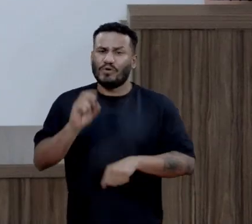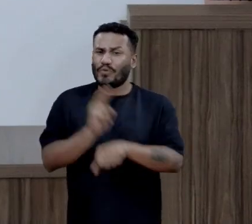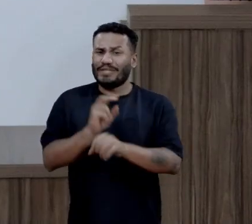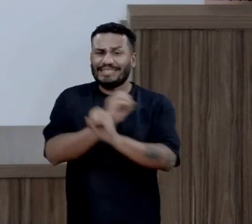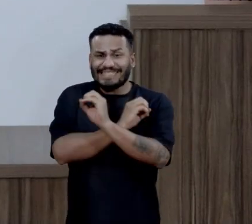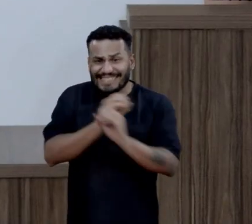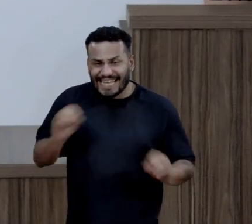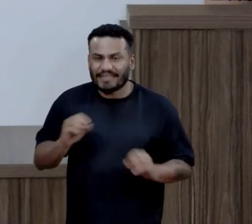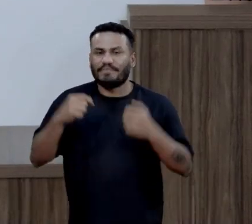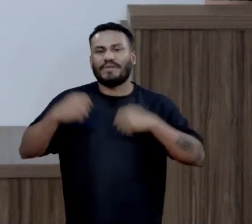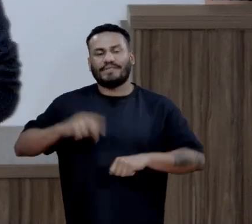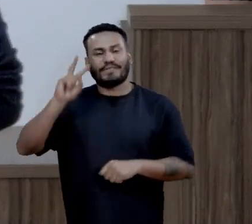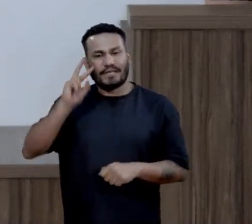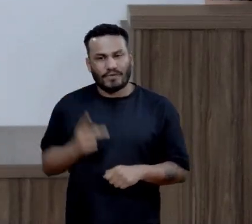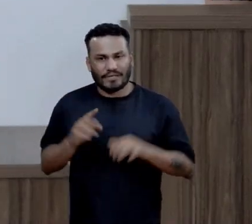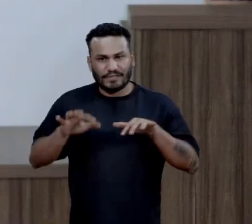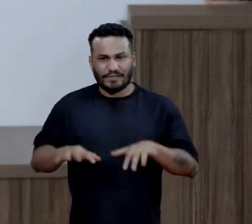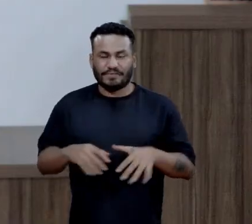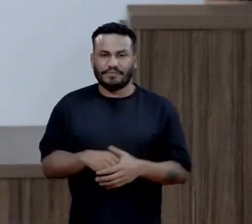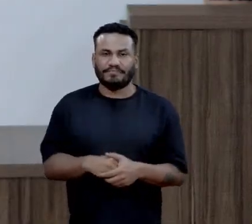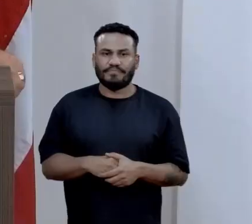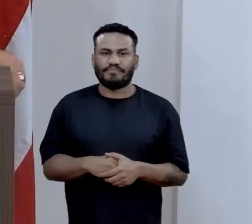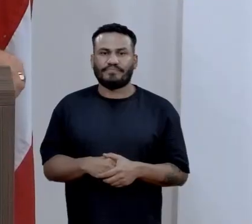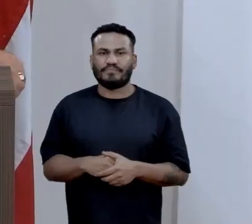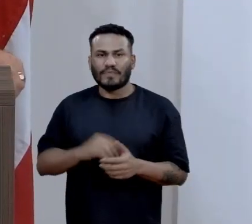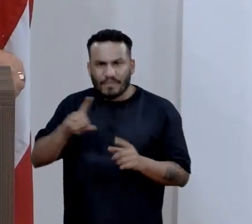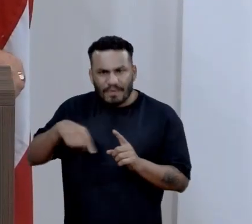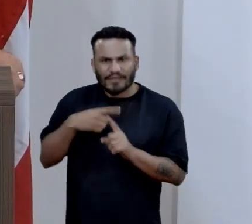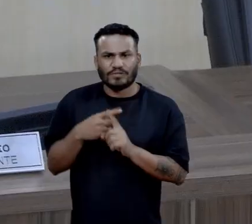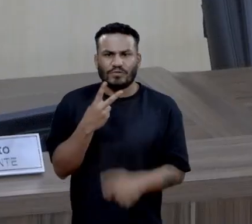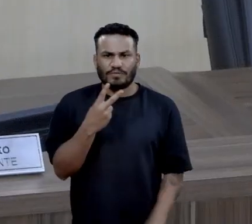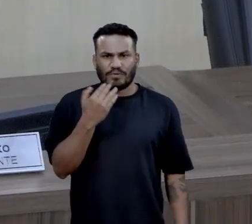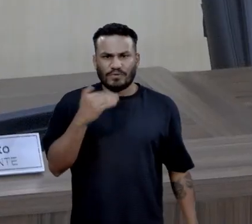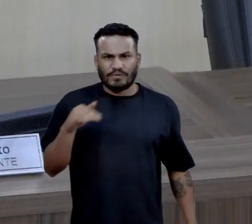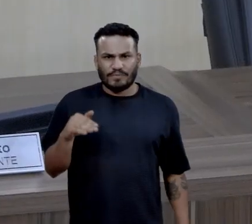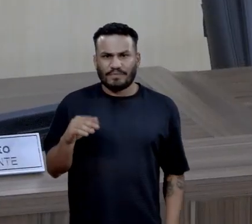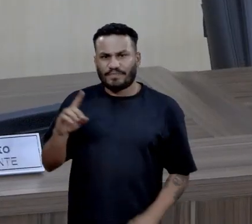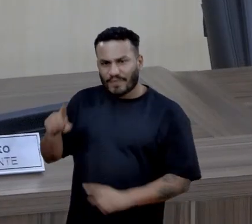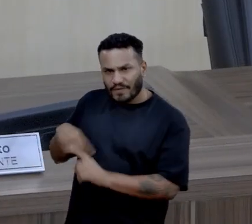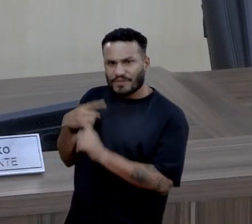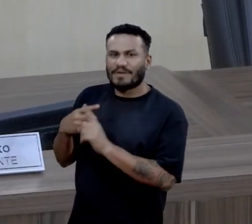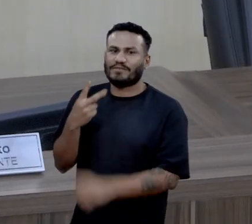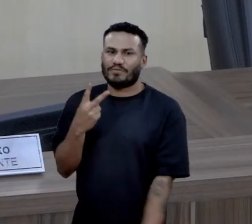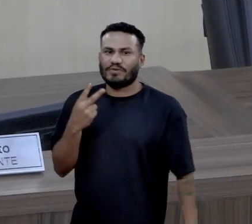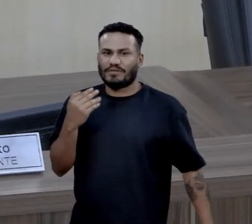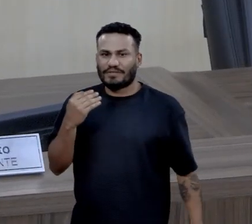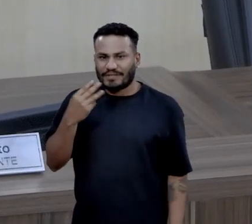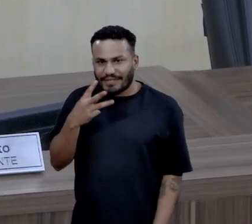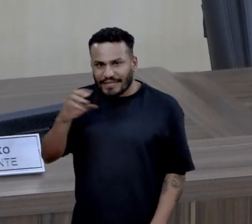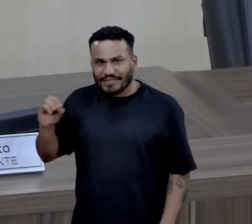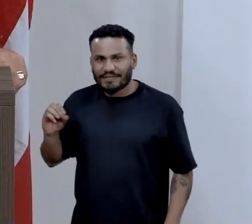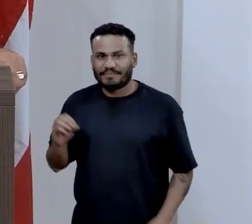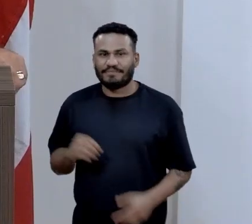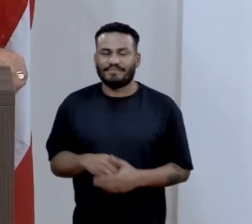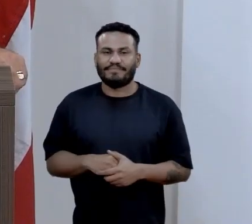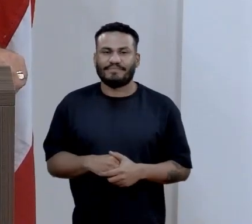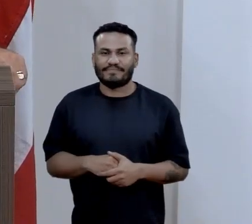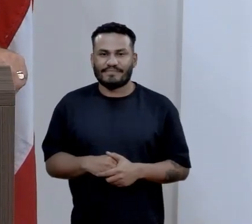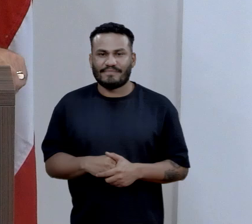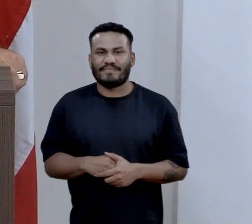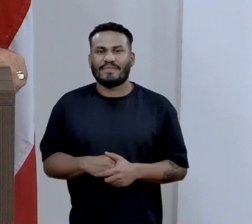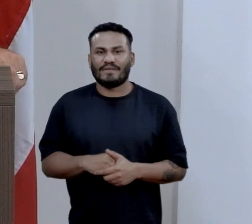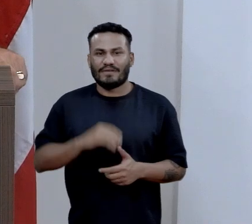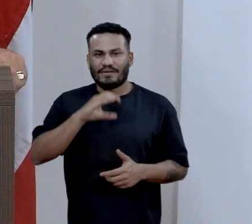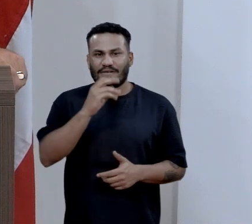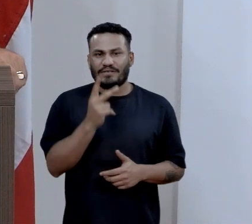isso é preciso reconhecer. Concede mais 2 minutos e meio, presidente. Concedo mais 2 minutos e 30. Com a presença do